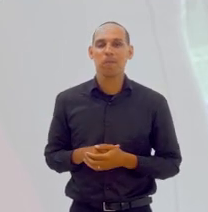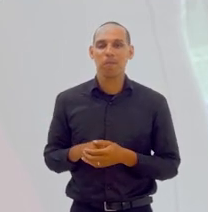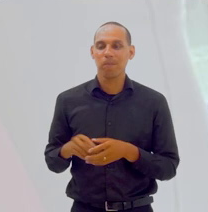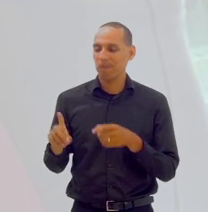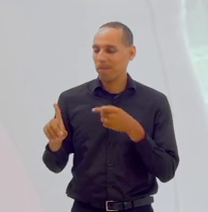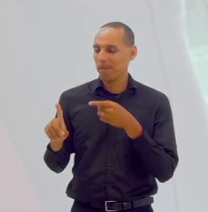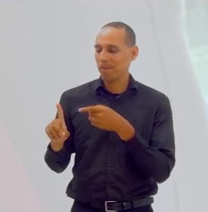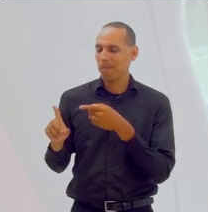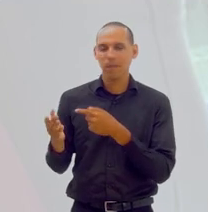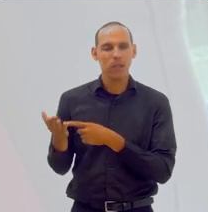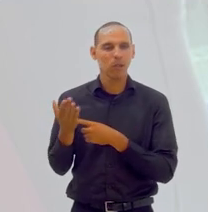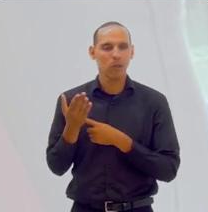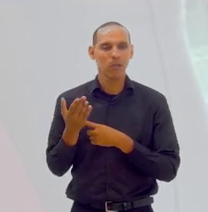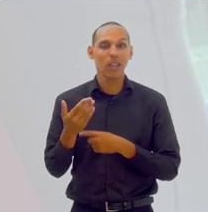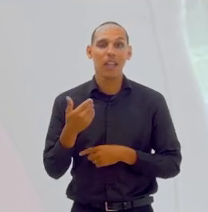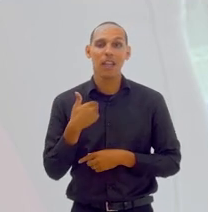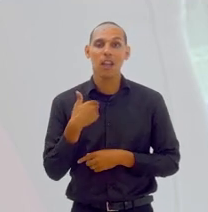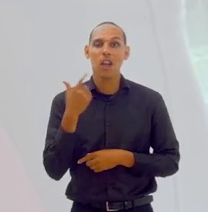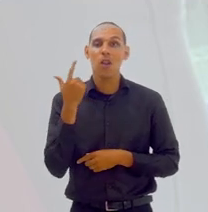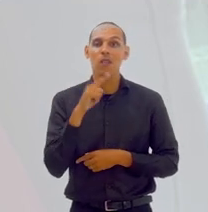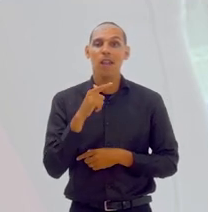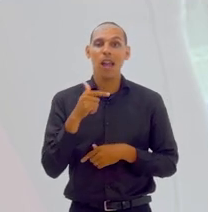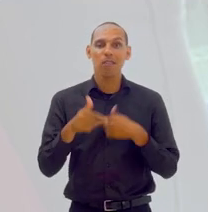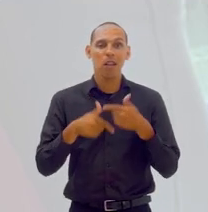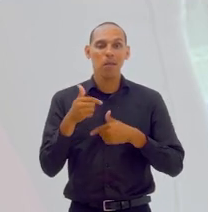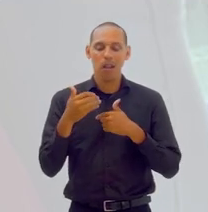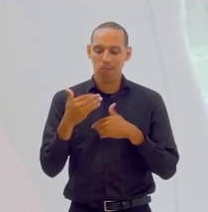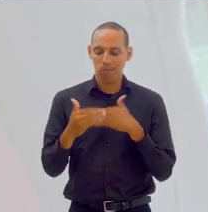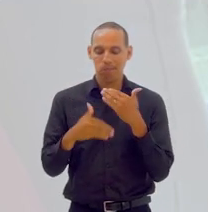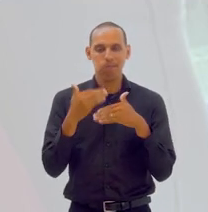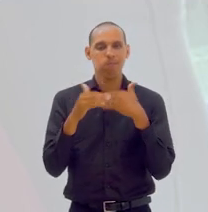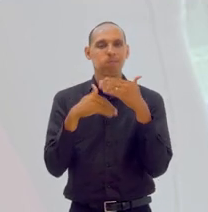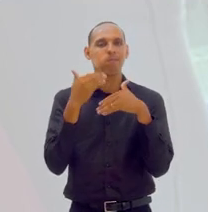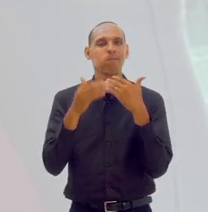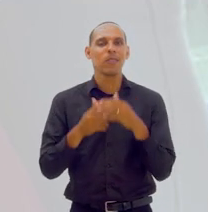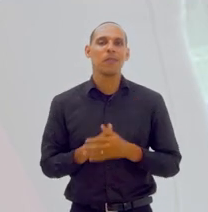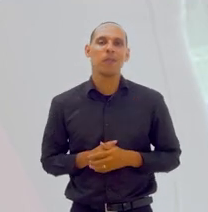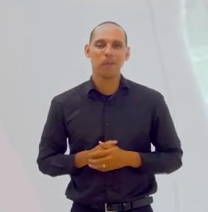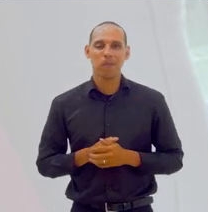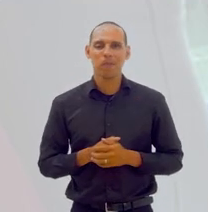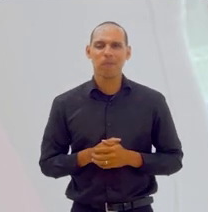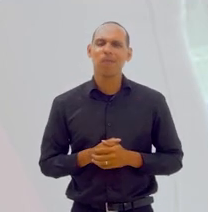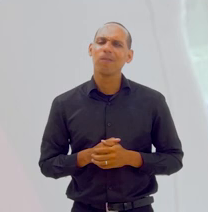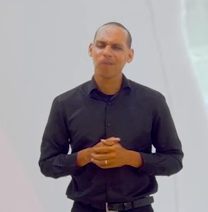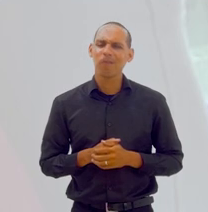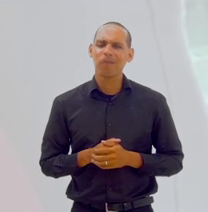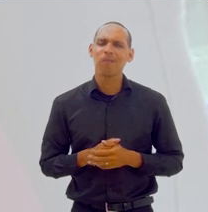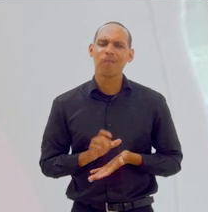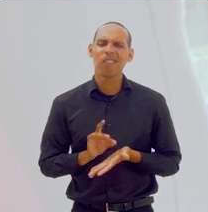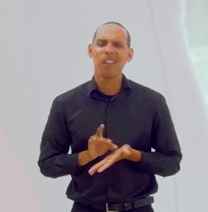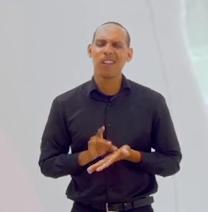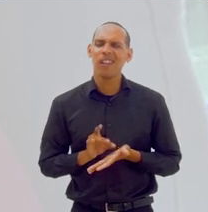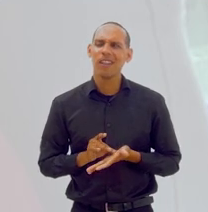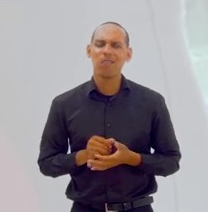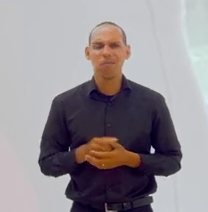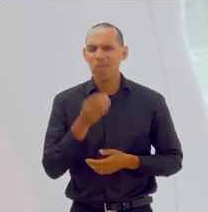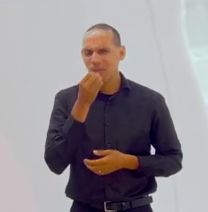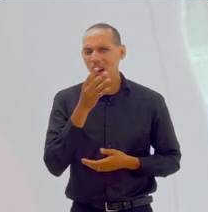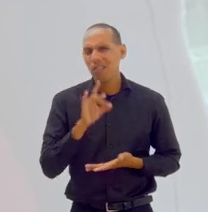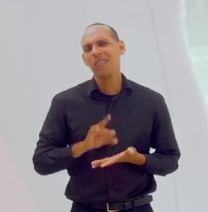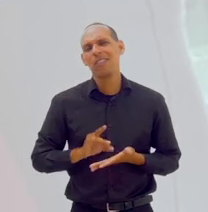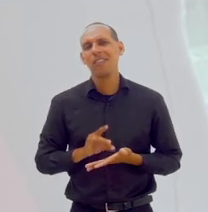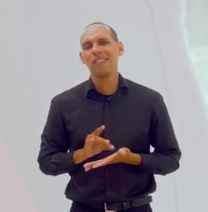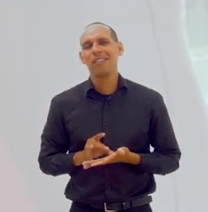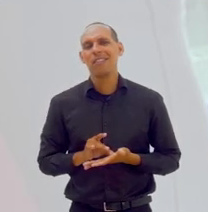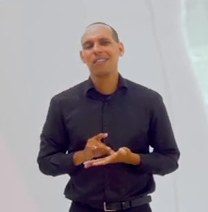eu desenvolvi um trabalho realmente muito